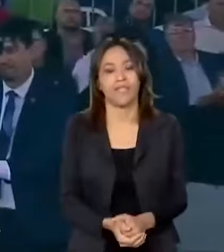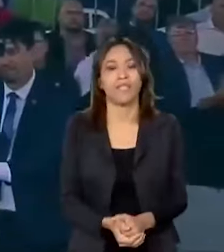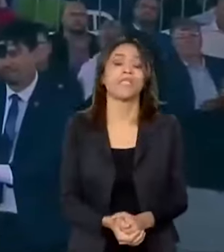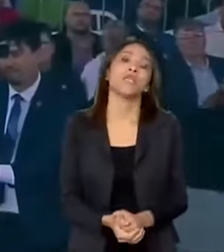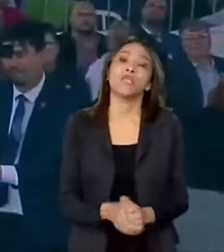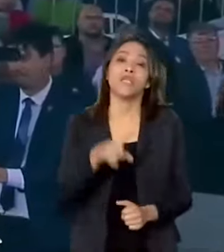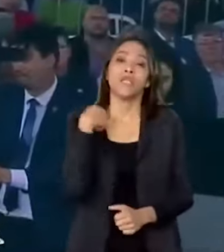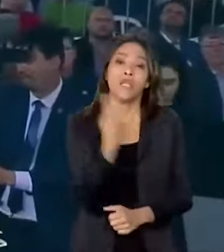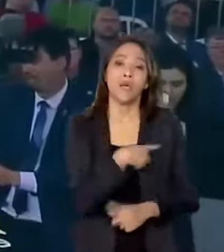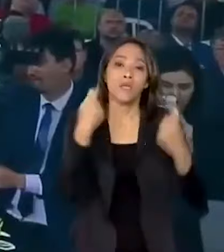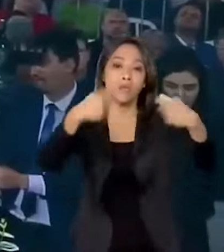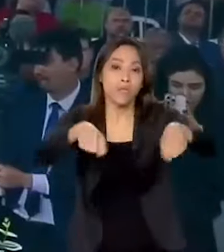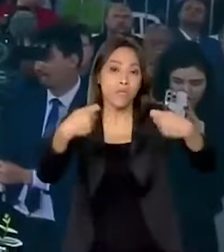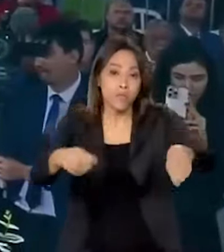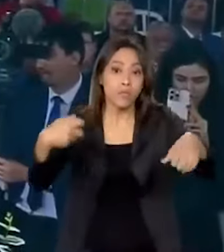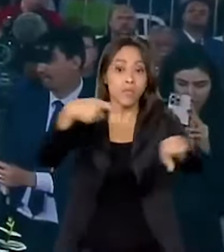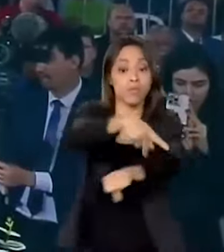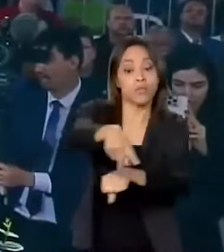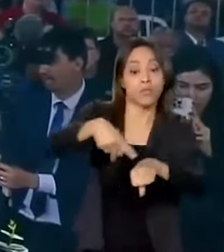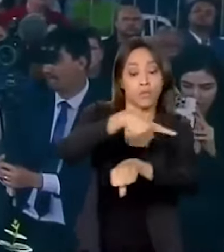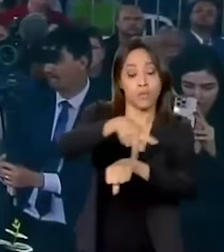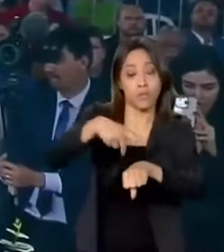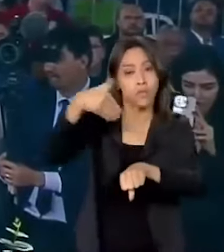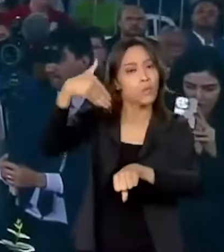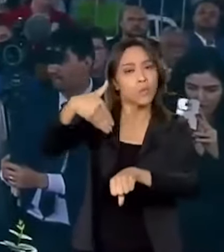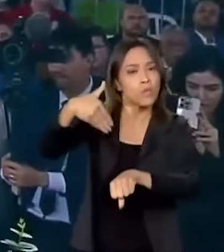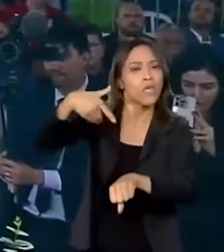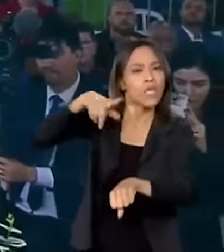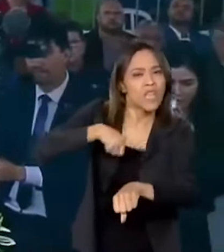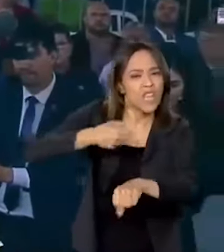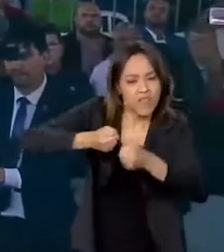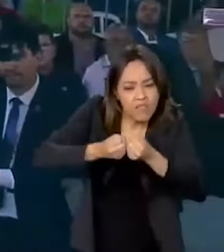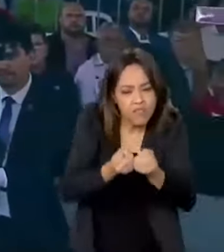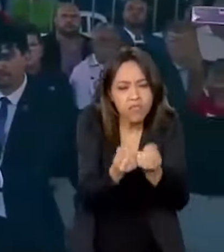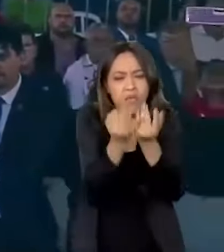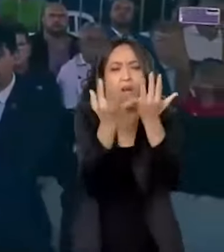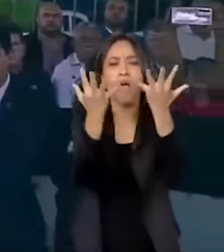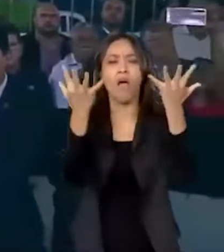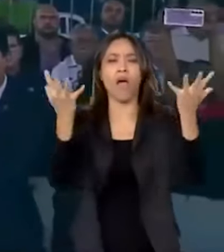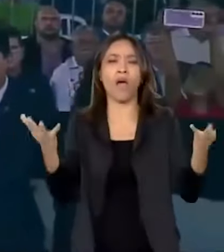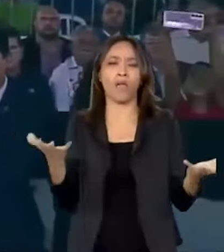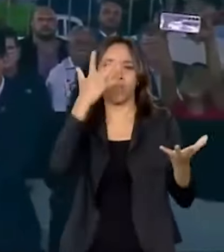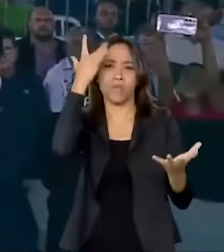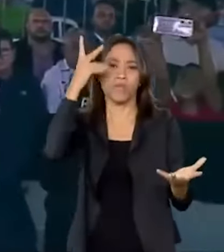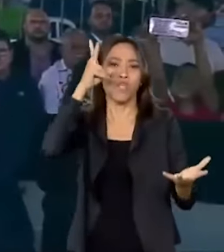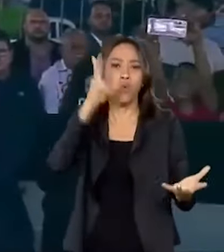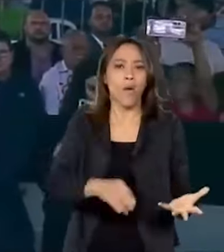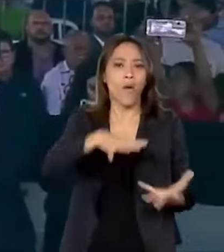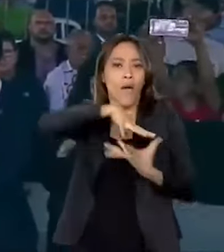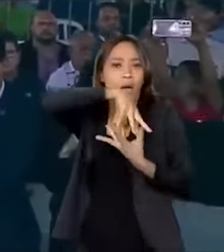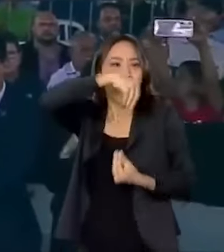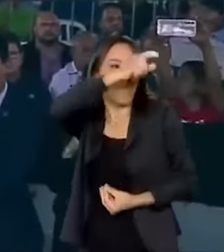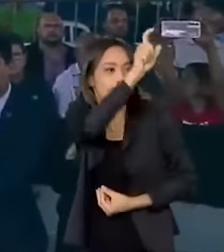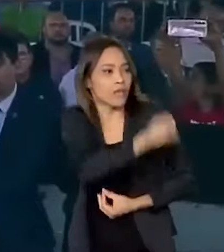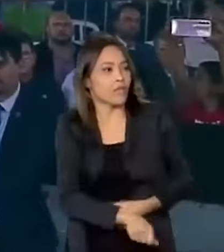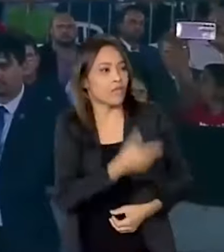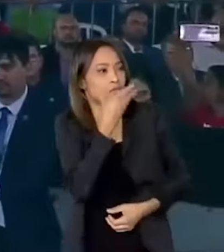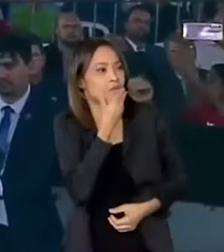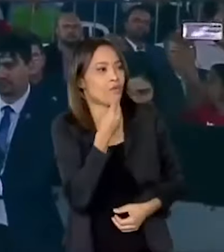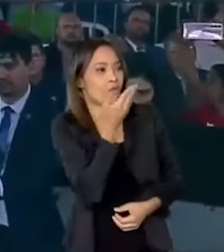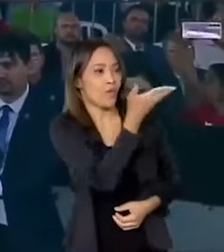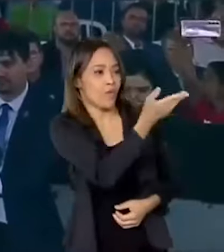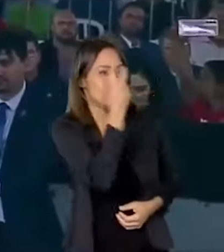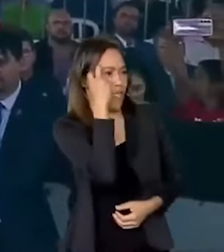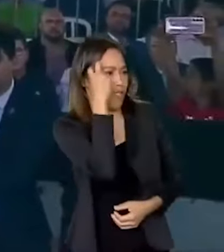A gente precisa de um país que tenha milhões de pessoas com a alma de um Edinho, com a inteligência